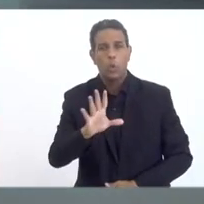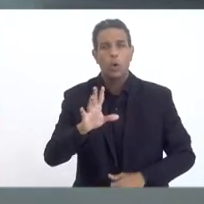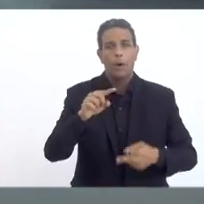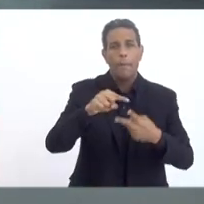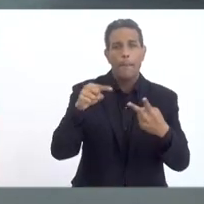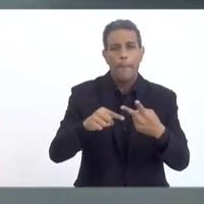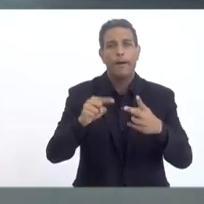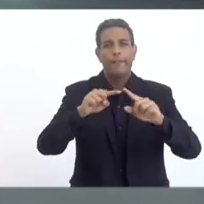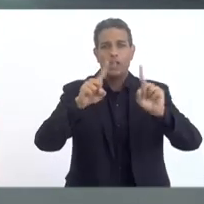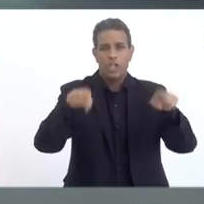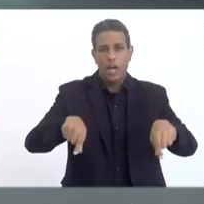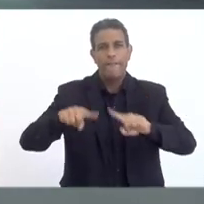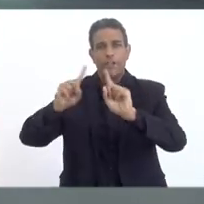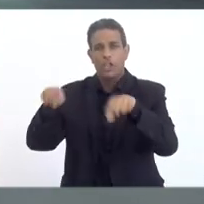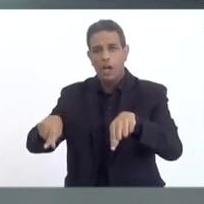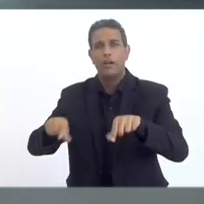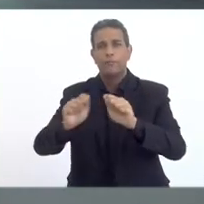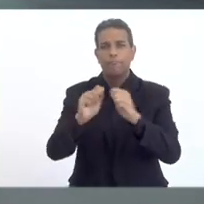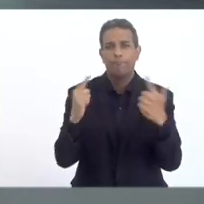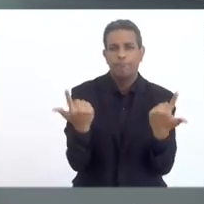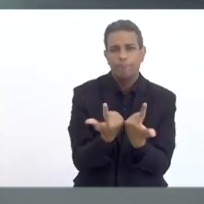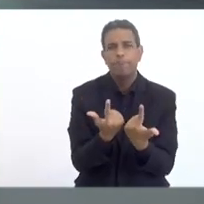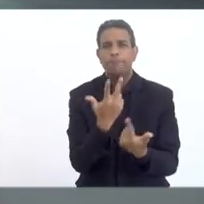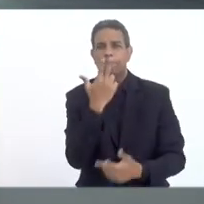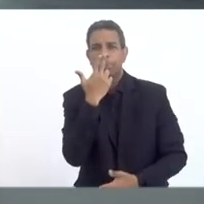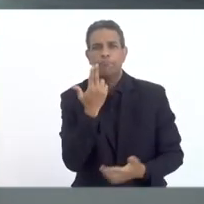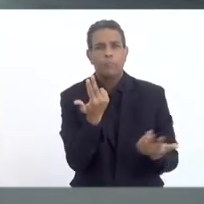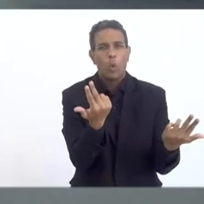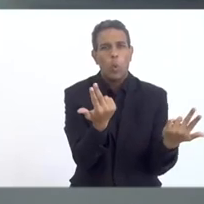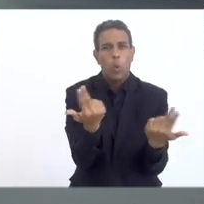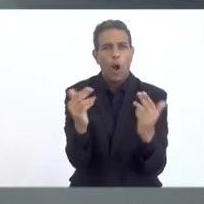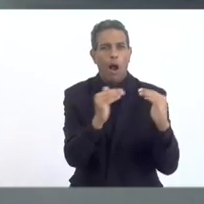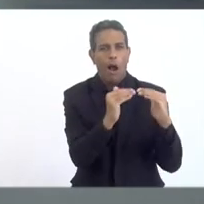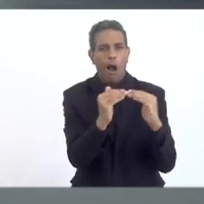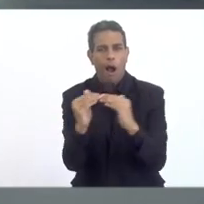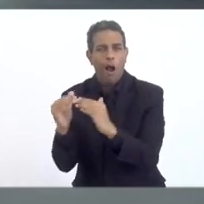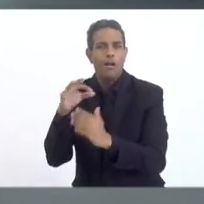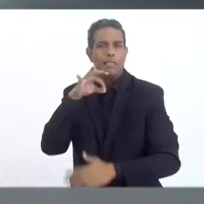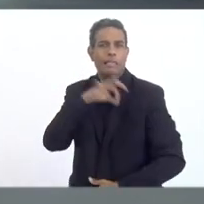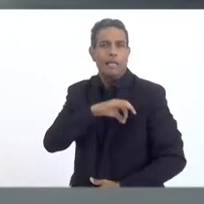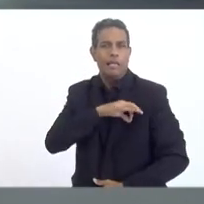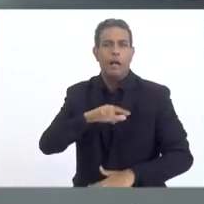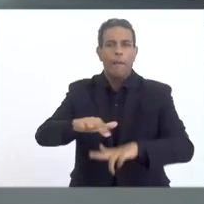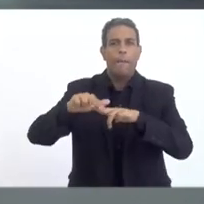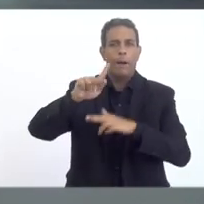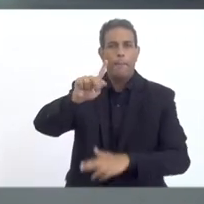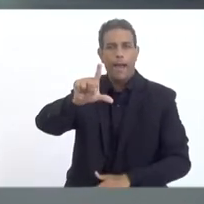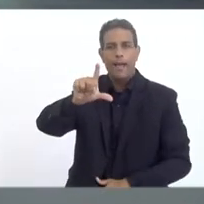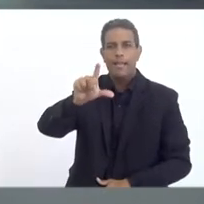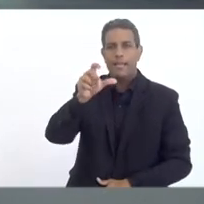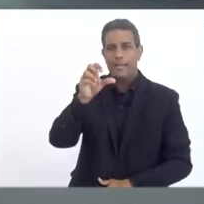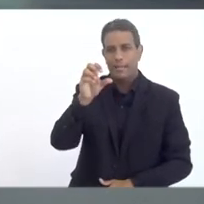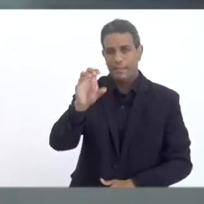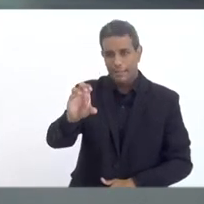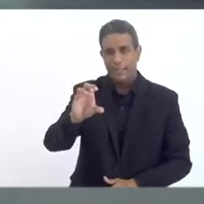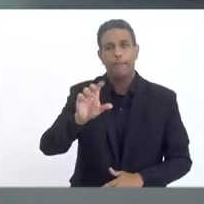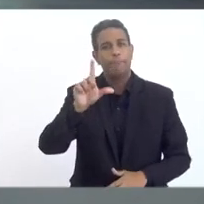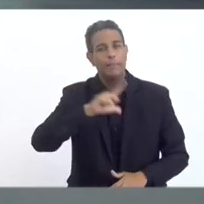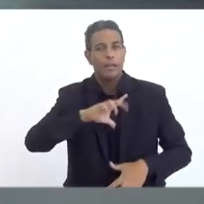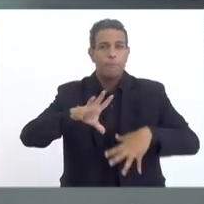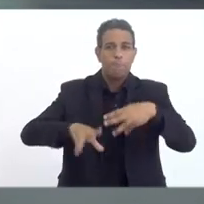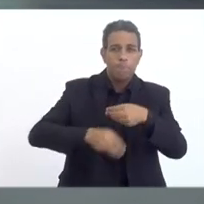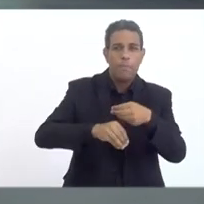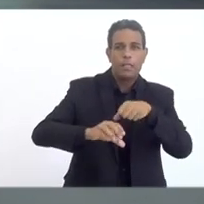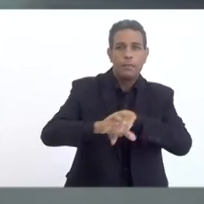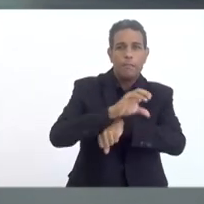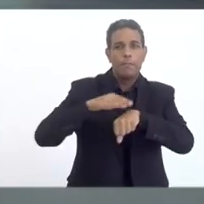duas categorias, devem receber o mesmo tratamento pelo PLC. Então, talvez algumas emendas precisem